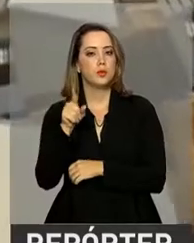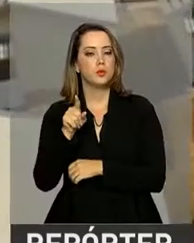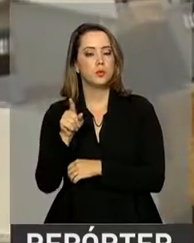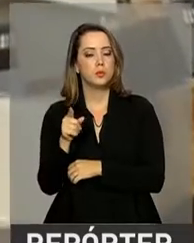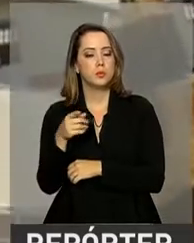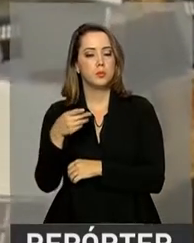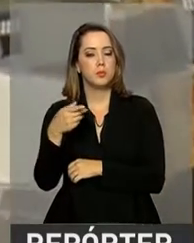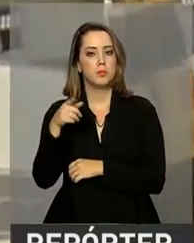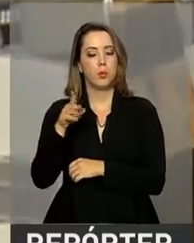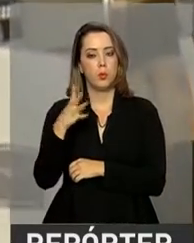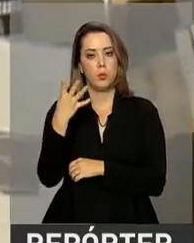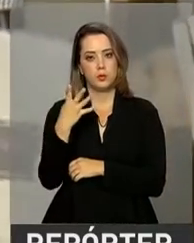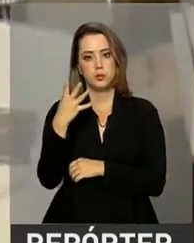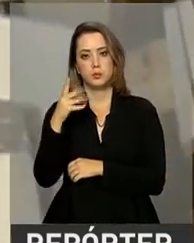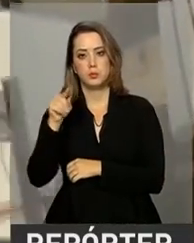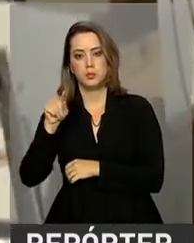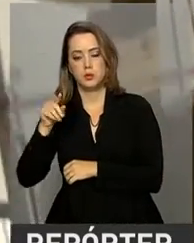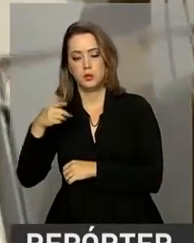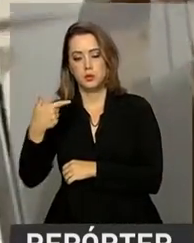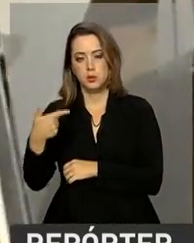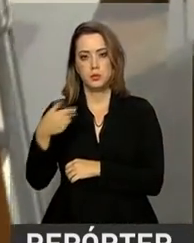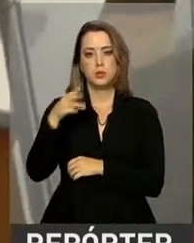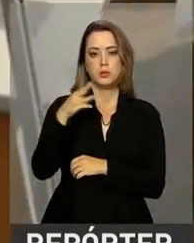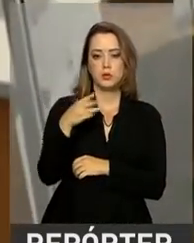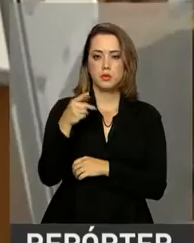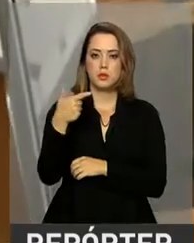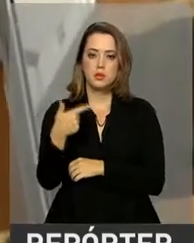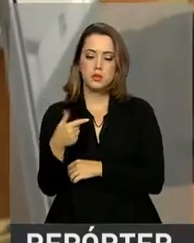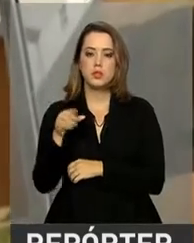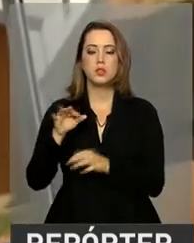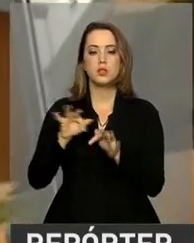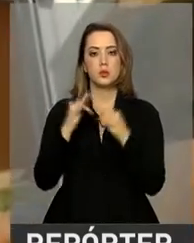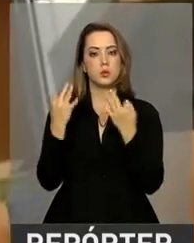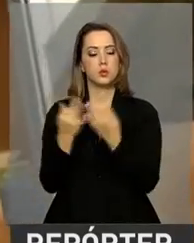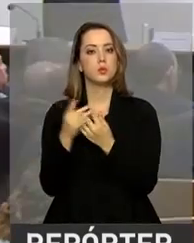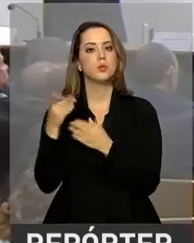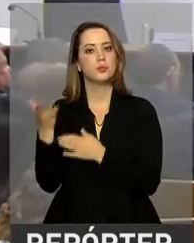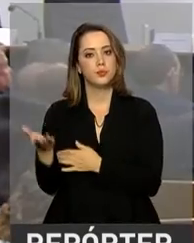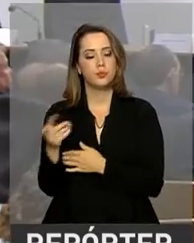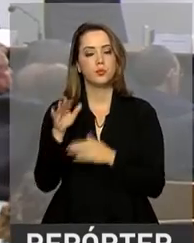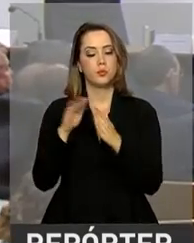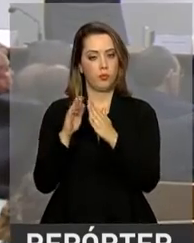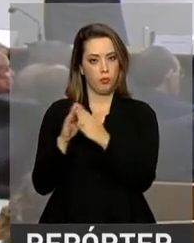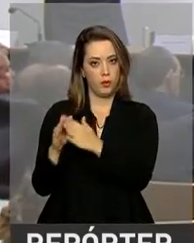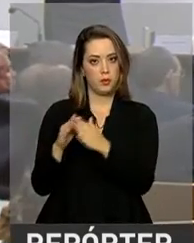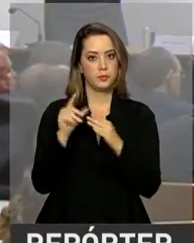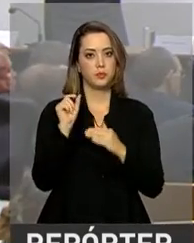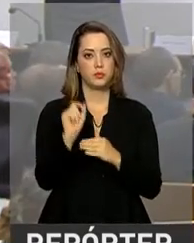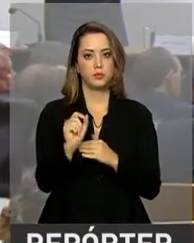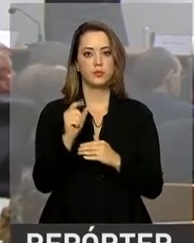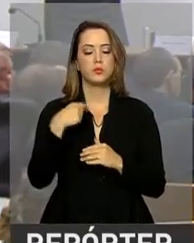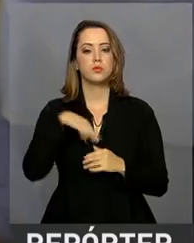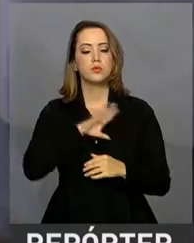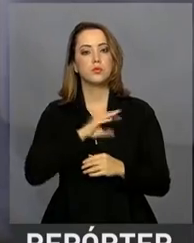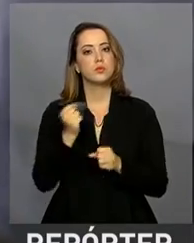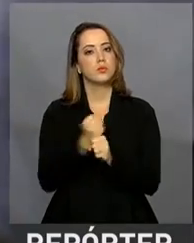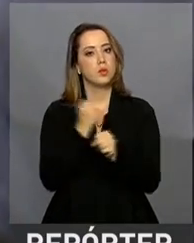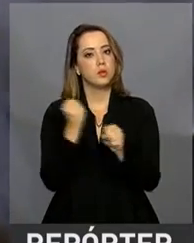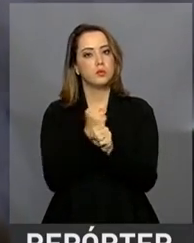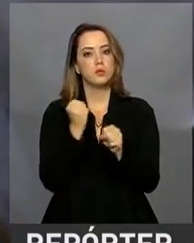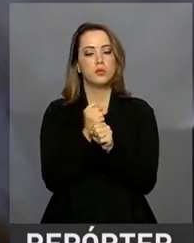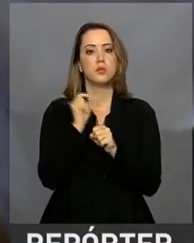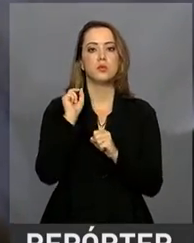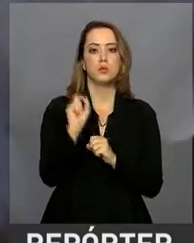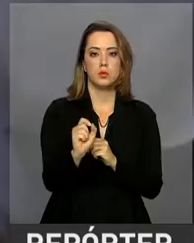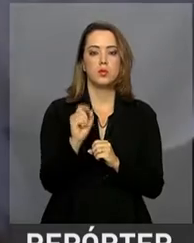da faixa 1 do programa Minha Casa Minha Vida, que é destinada às famílias de baixa renda. Os contratos para a retomada das obras foram